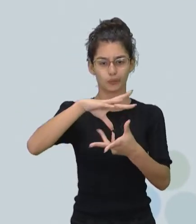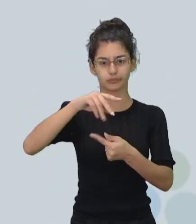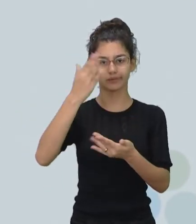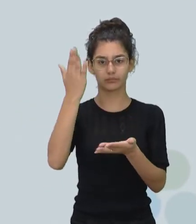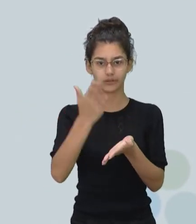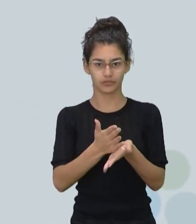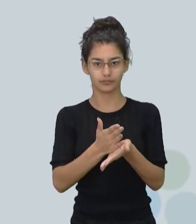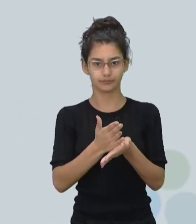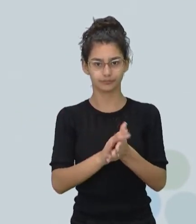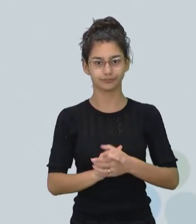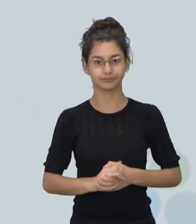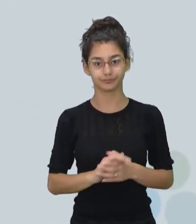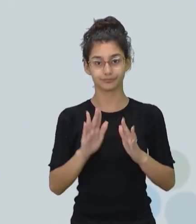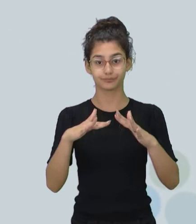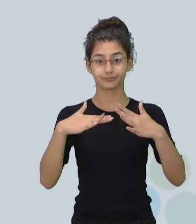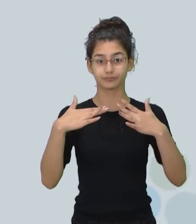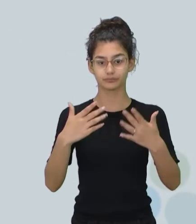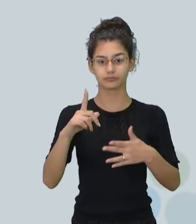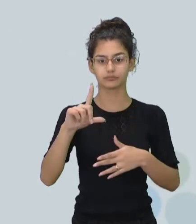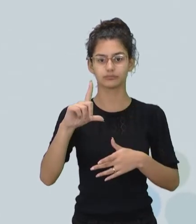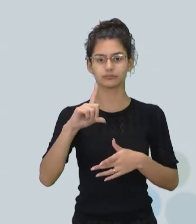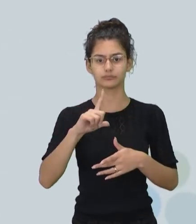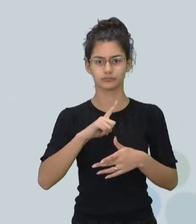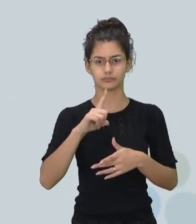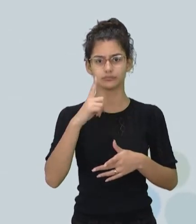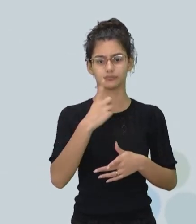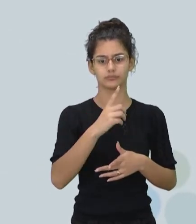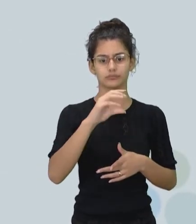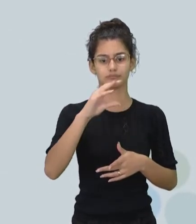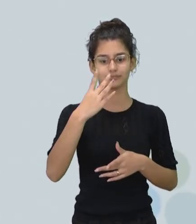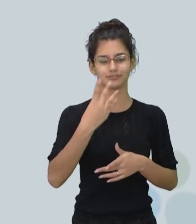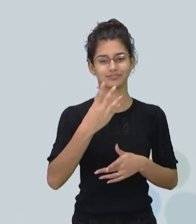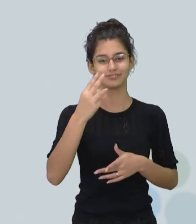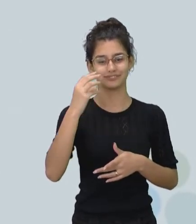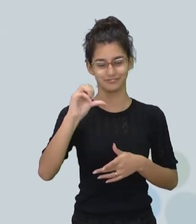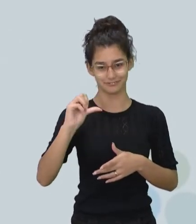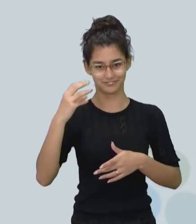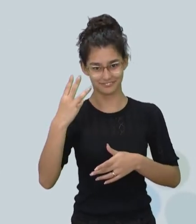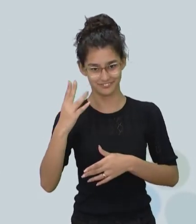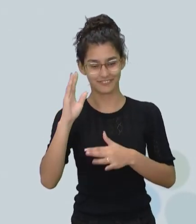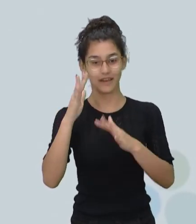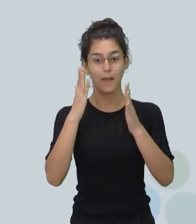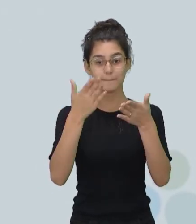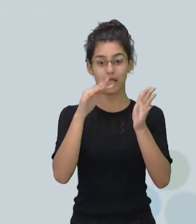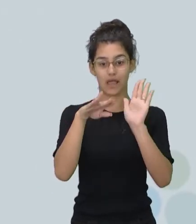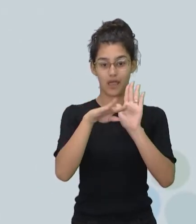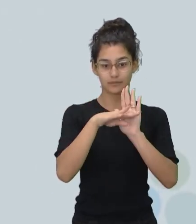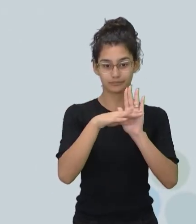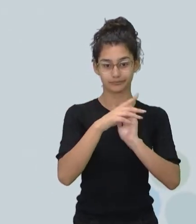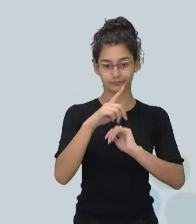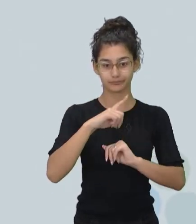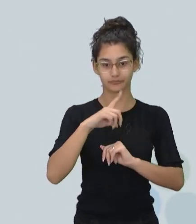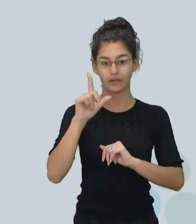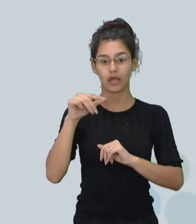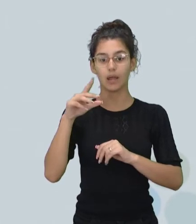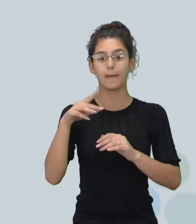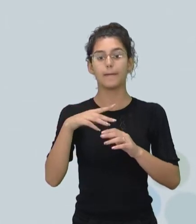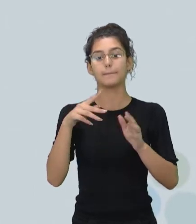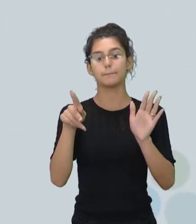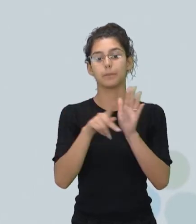né? Então, pela bula interqueteira de 1493, essa partezinha aqui, ó, seria de